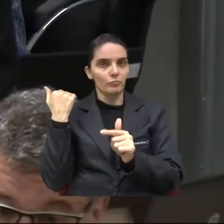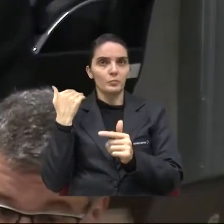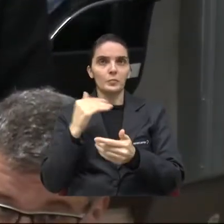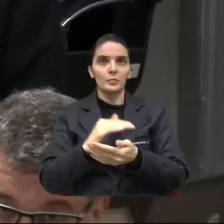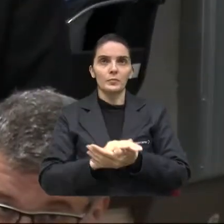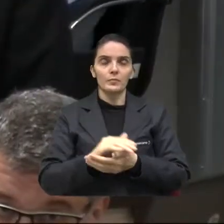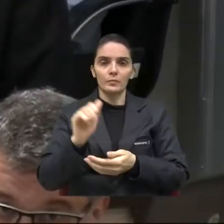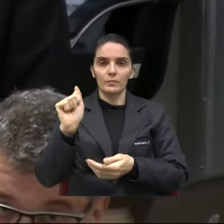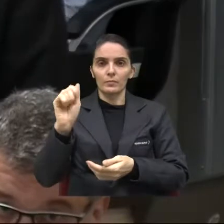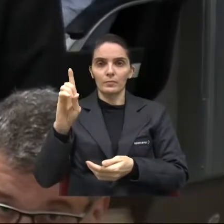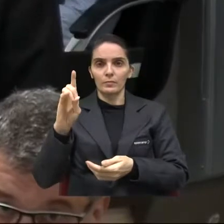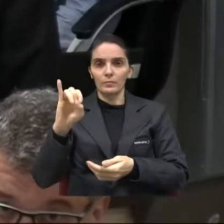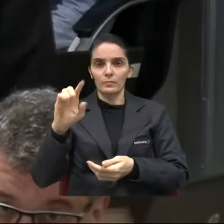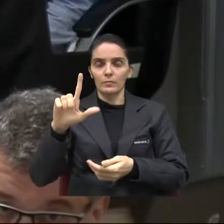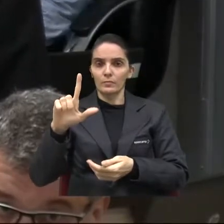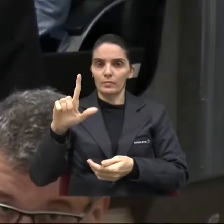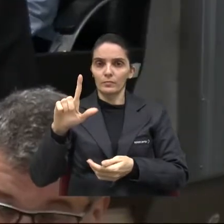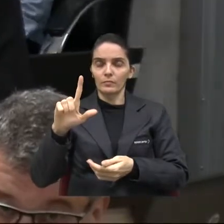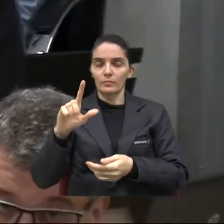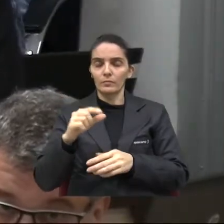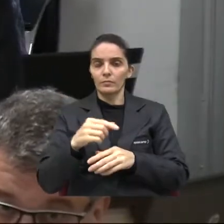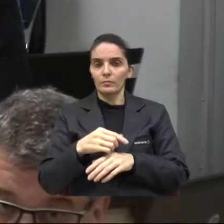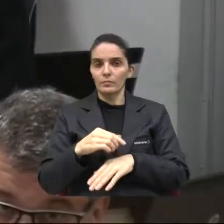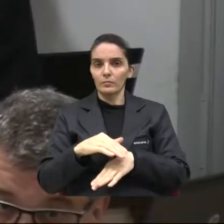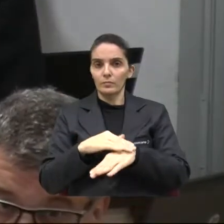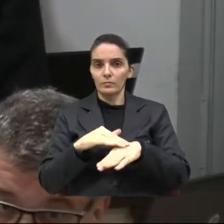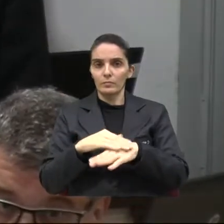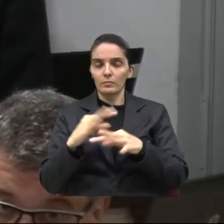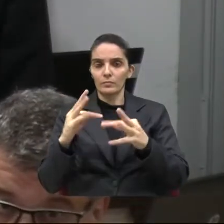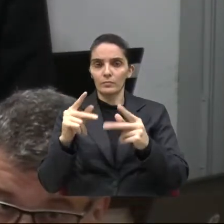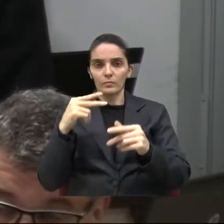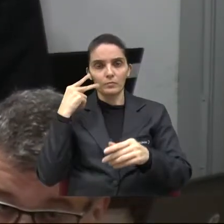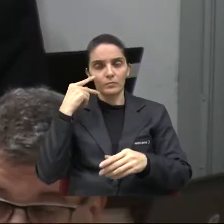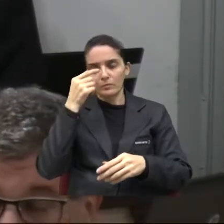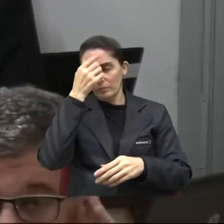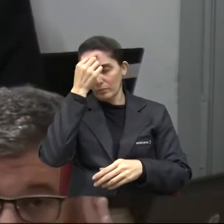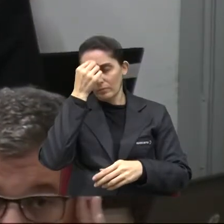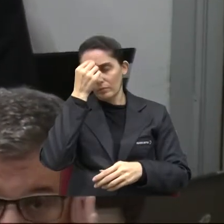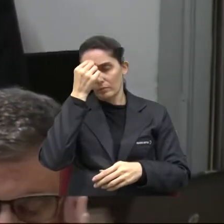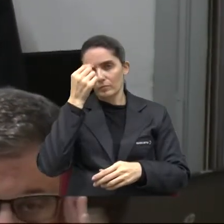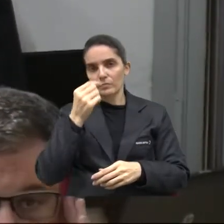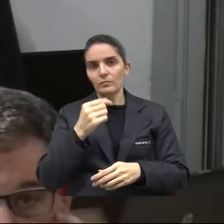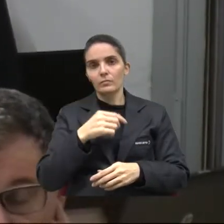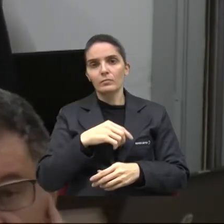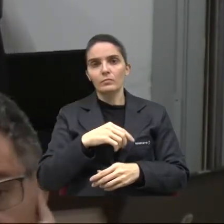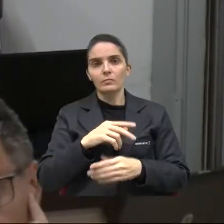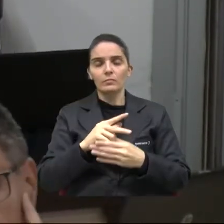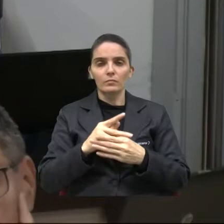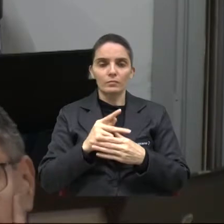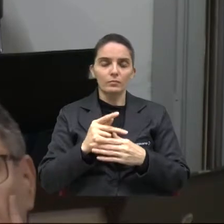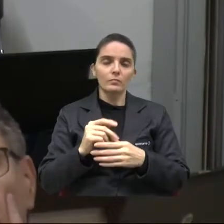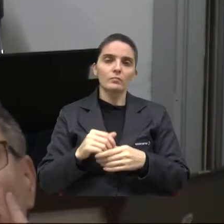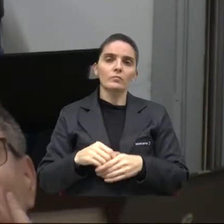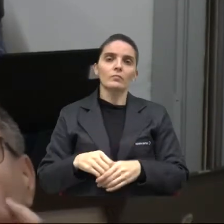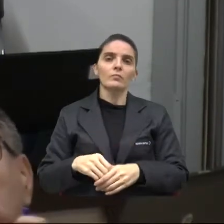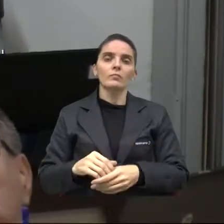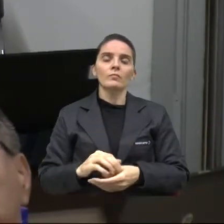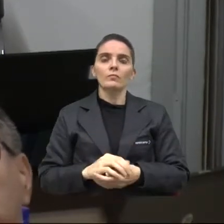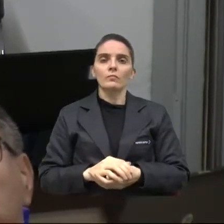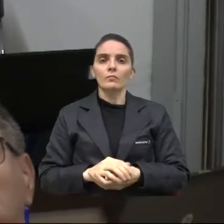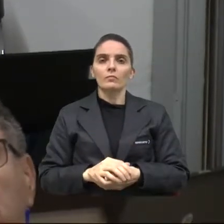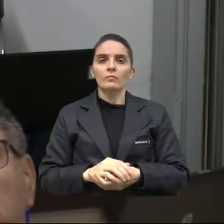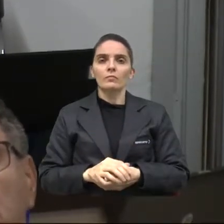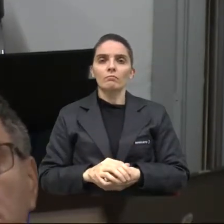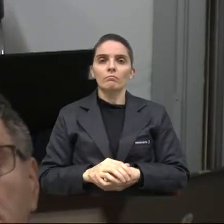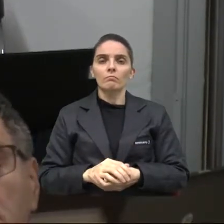nos procurou, acho que a maioria dos vereadores, a mim, o doutor Rafael, o Helder, procurou a maioria das pessoas. Foi